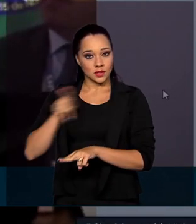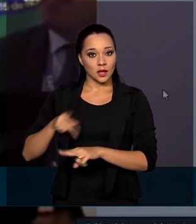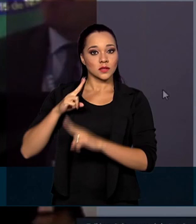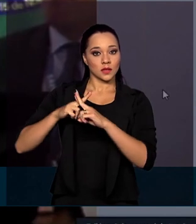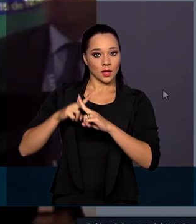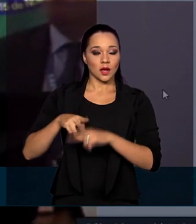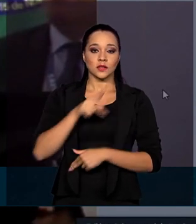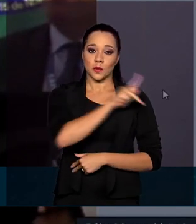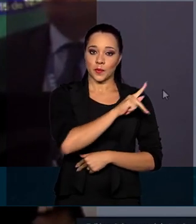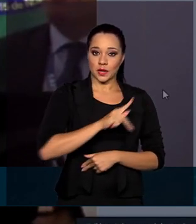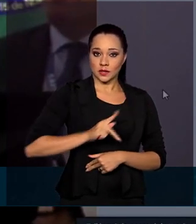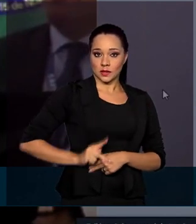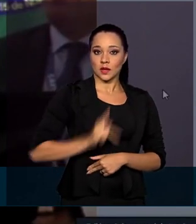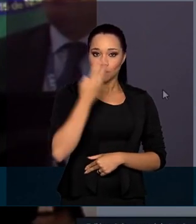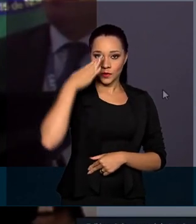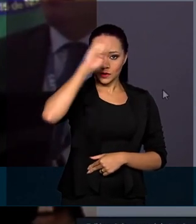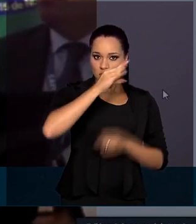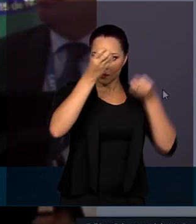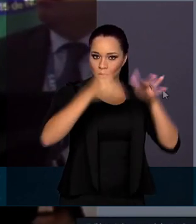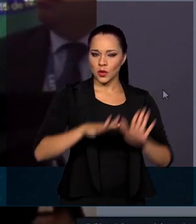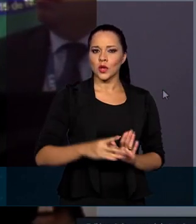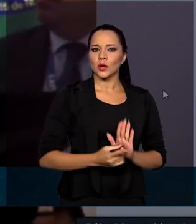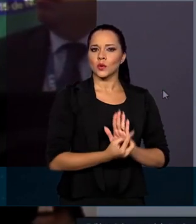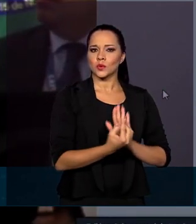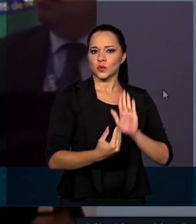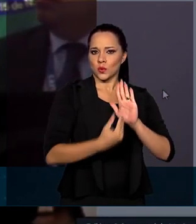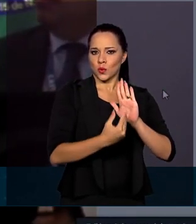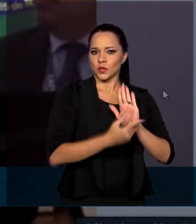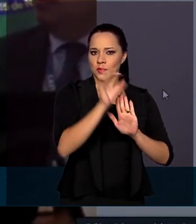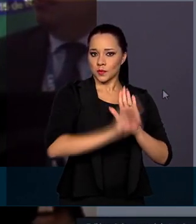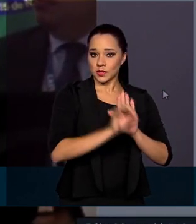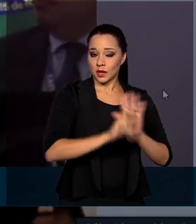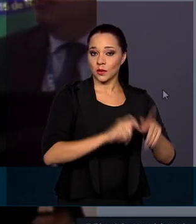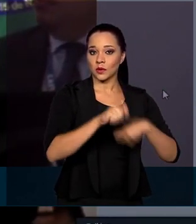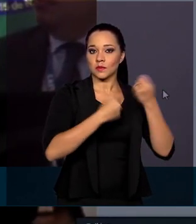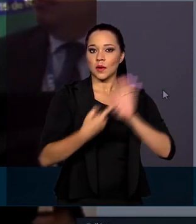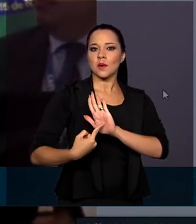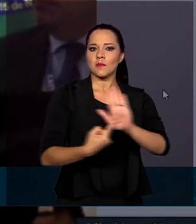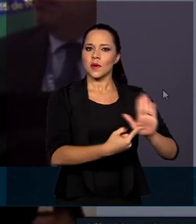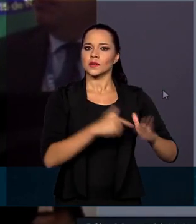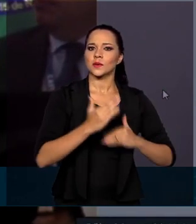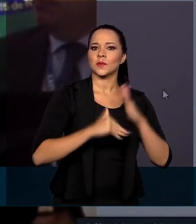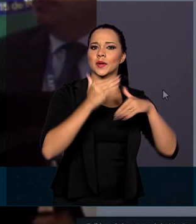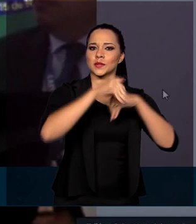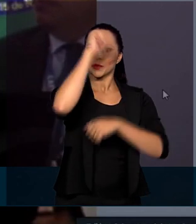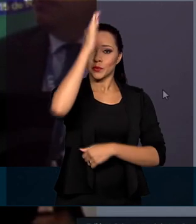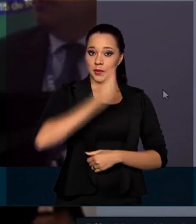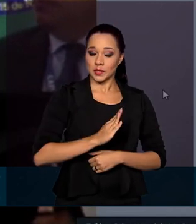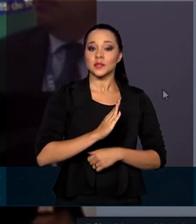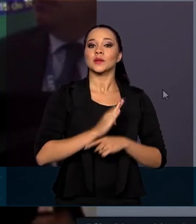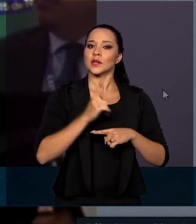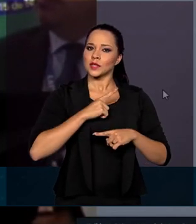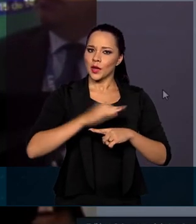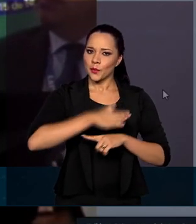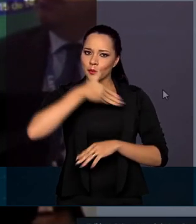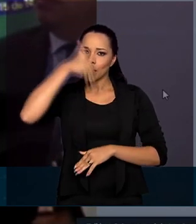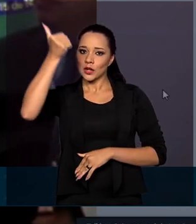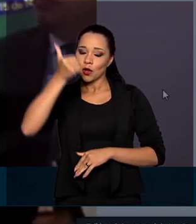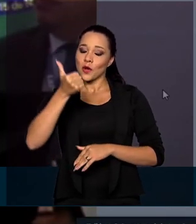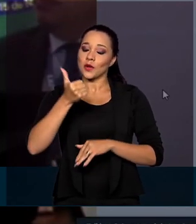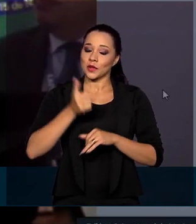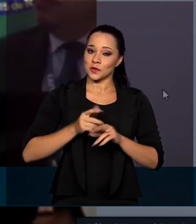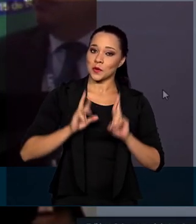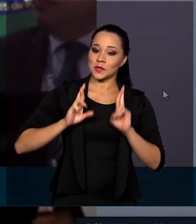presidente Bolsonaro disse que os últimos índices da economia mostram que a recuperação do país está sendo melhor que o